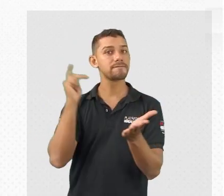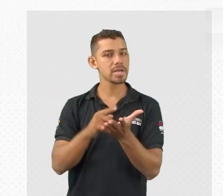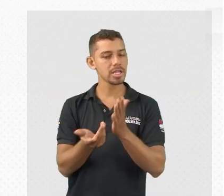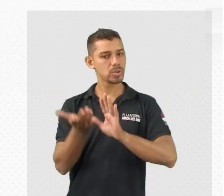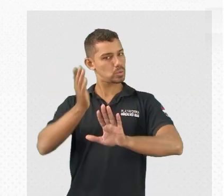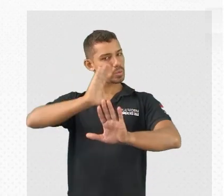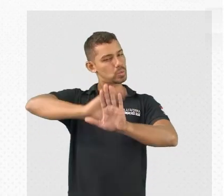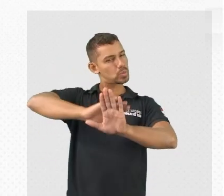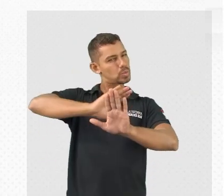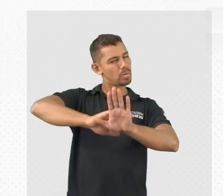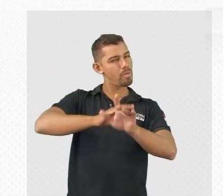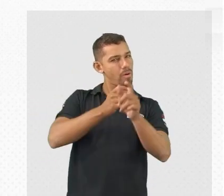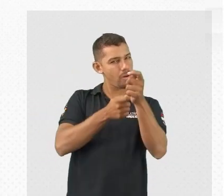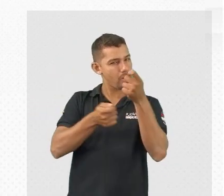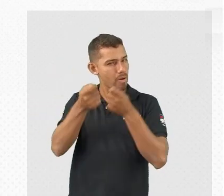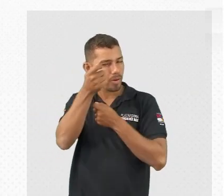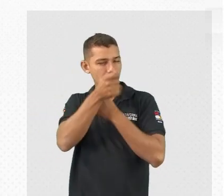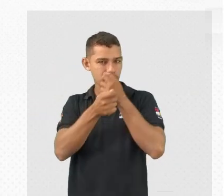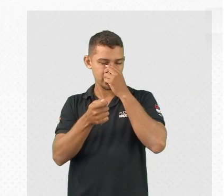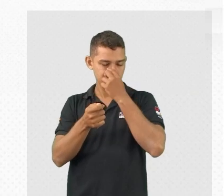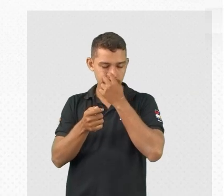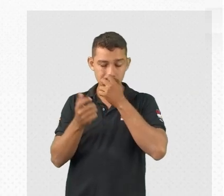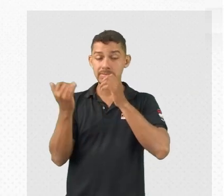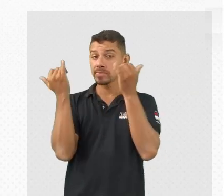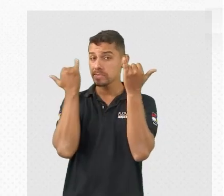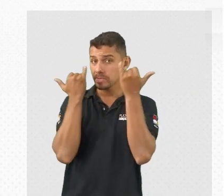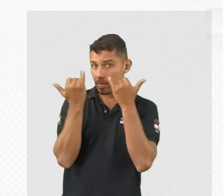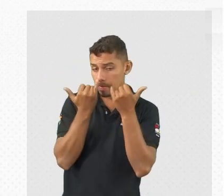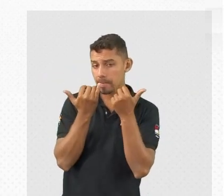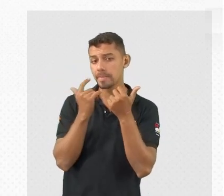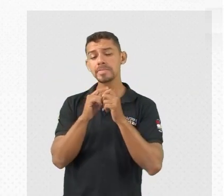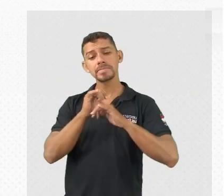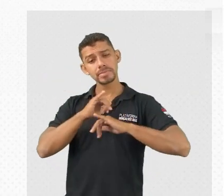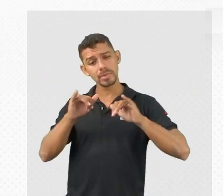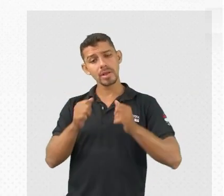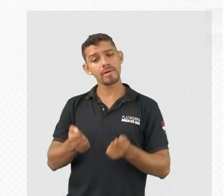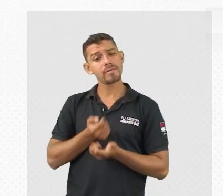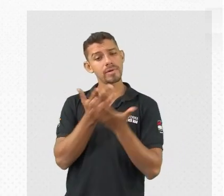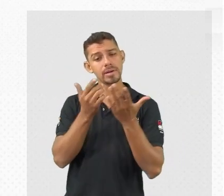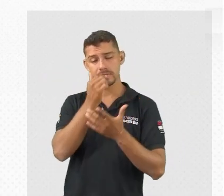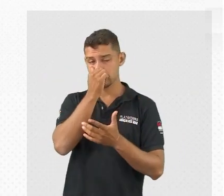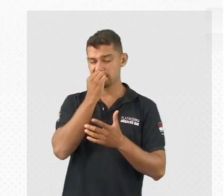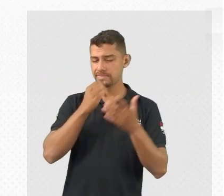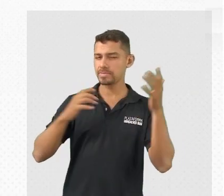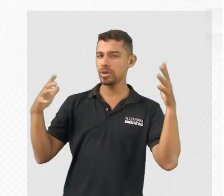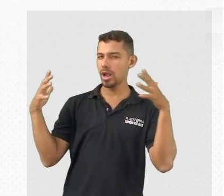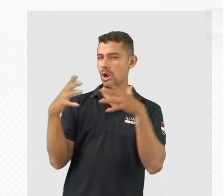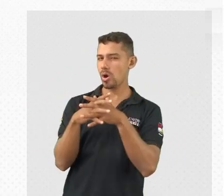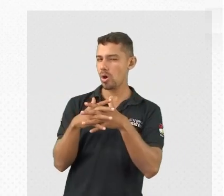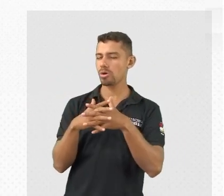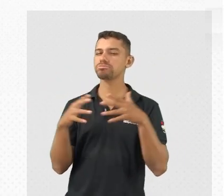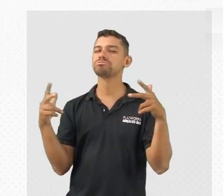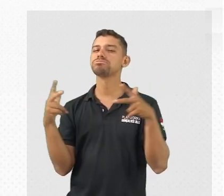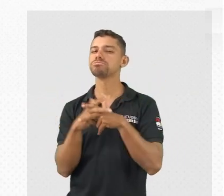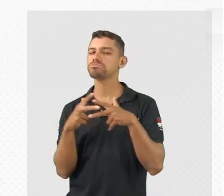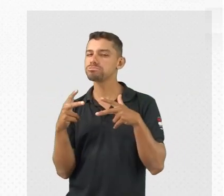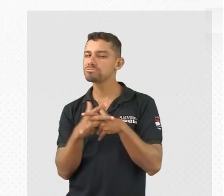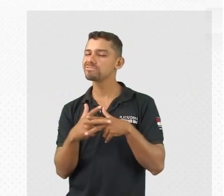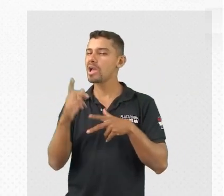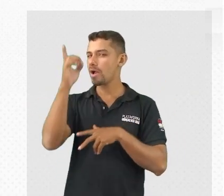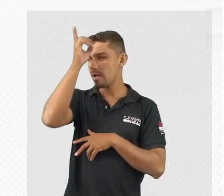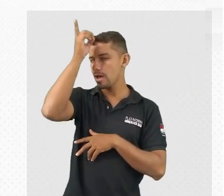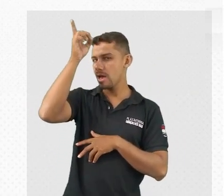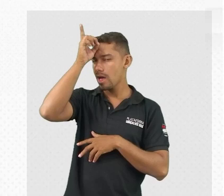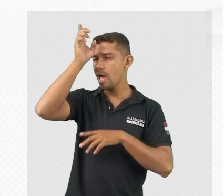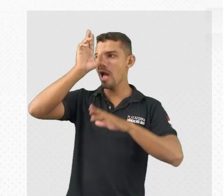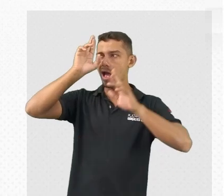não é, tendo dentro de si uma informação que vai produzir uma certa confusão, um certo entendimento equivocado